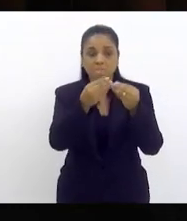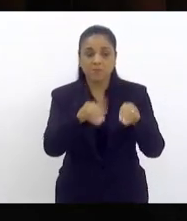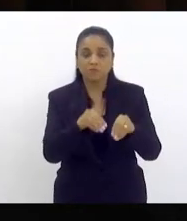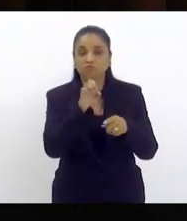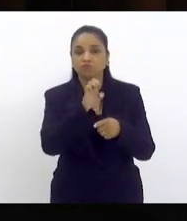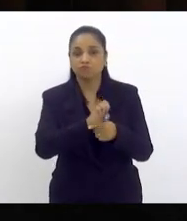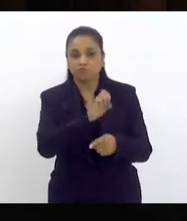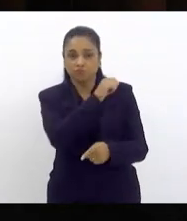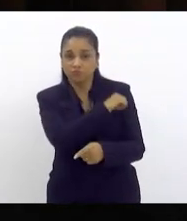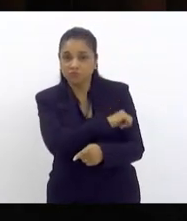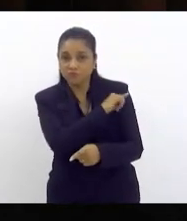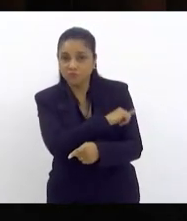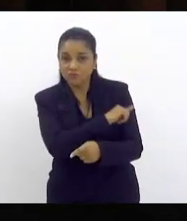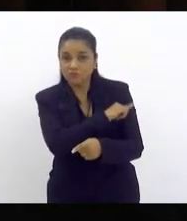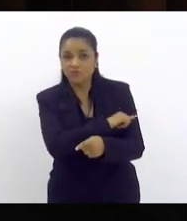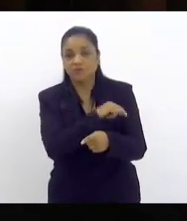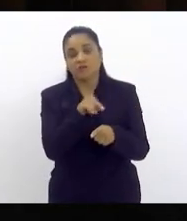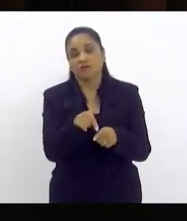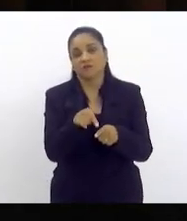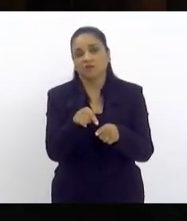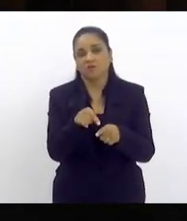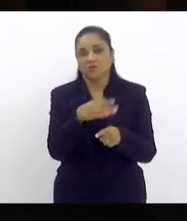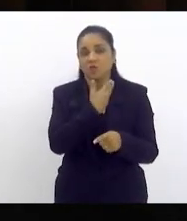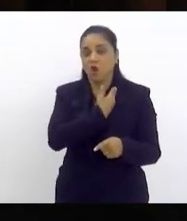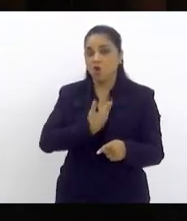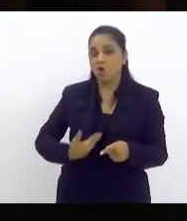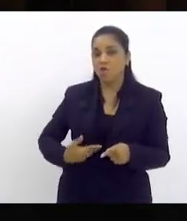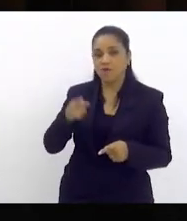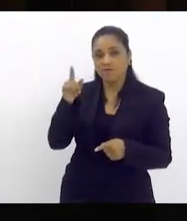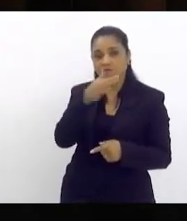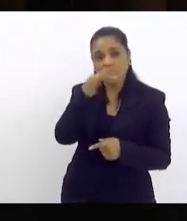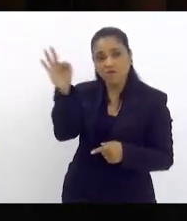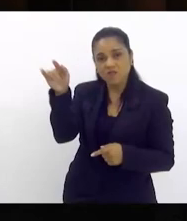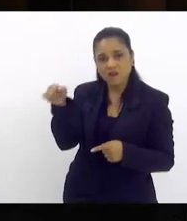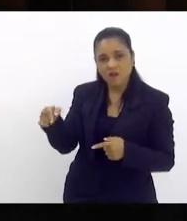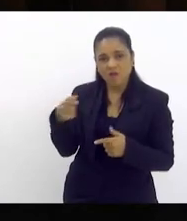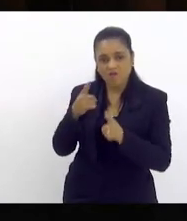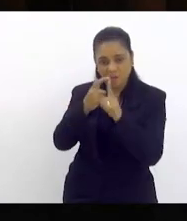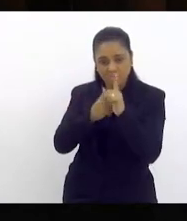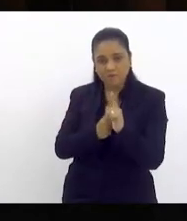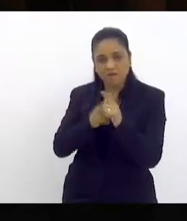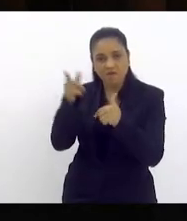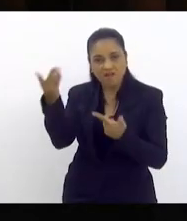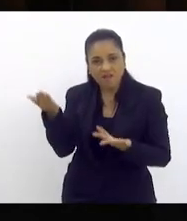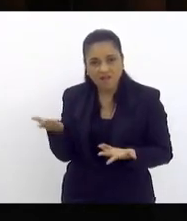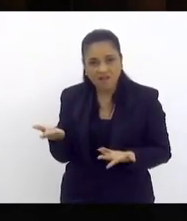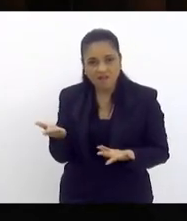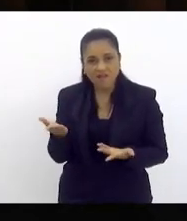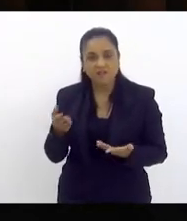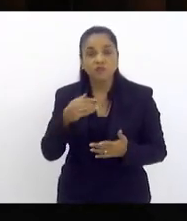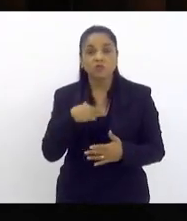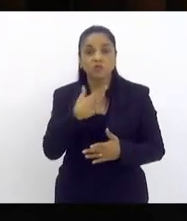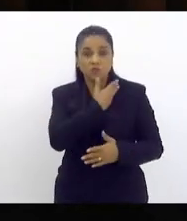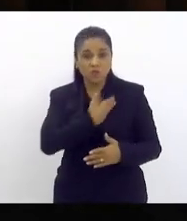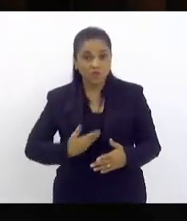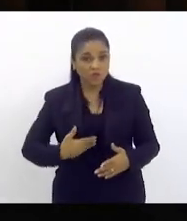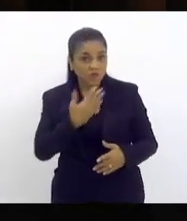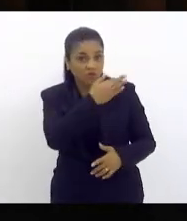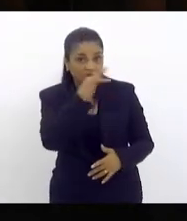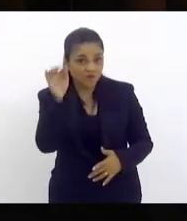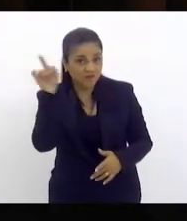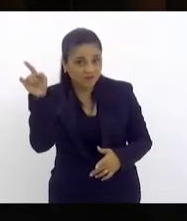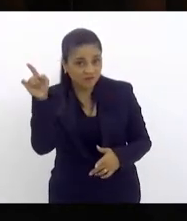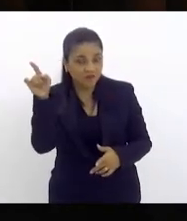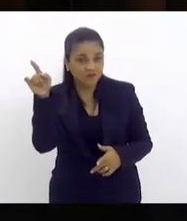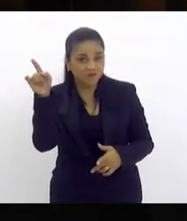Janeiro e que se torna refém do governo federal. E o governo, à época federal, demonstrava